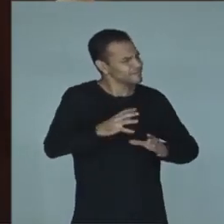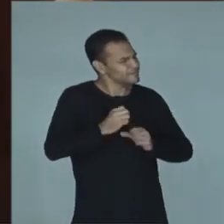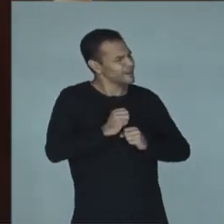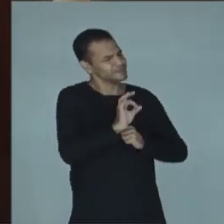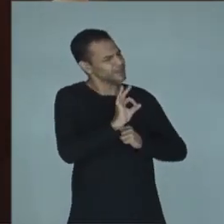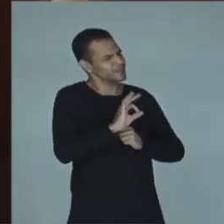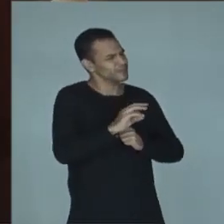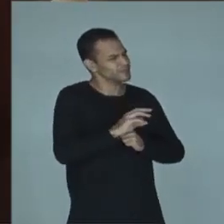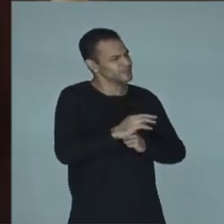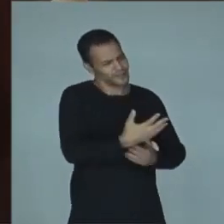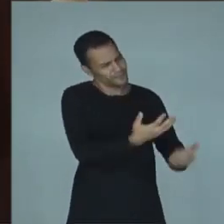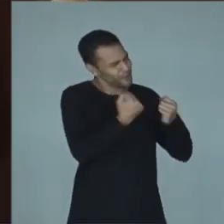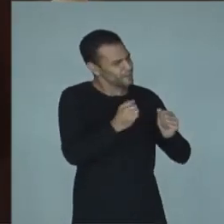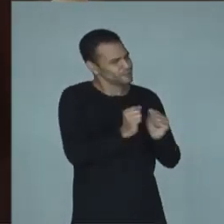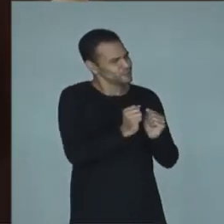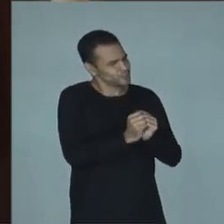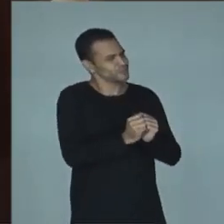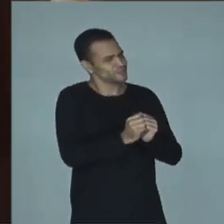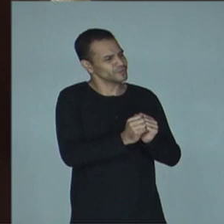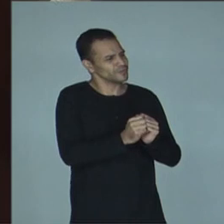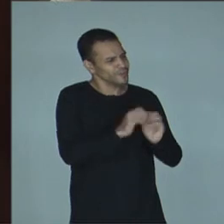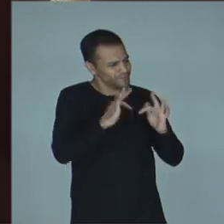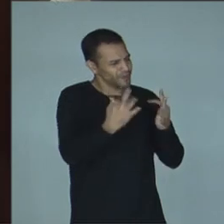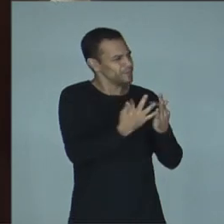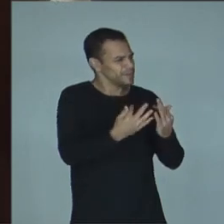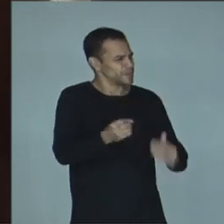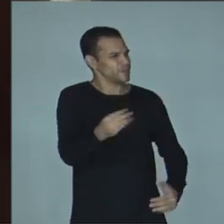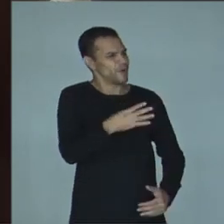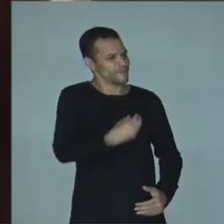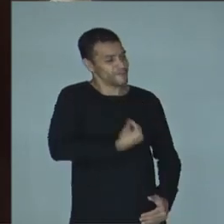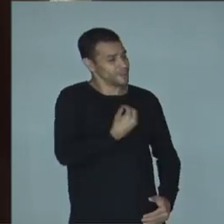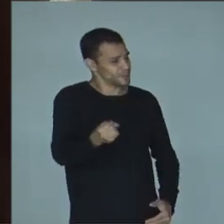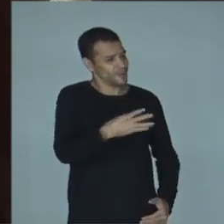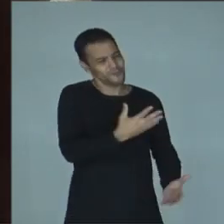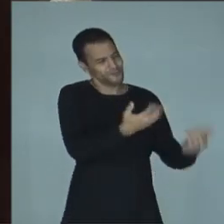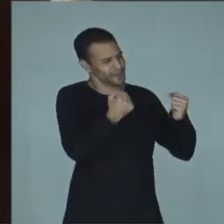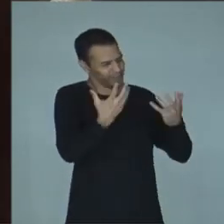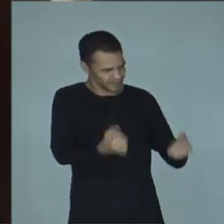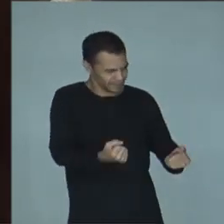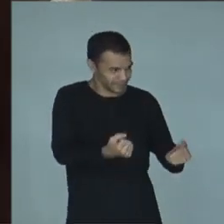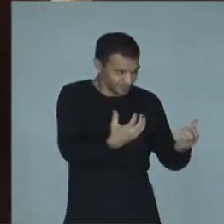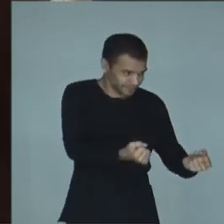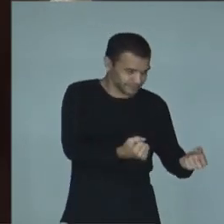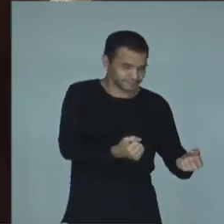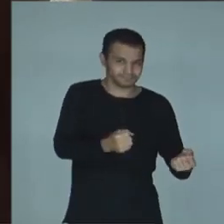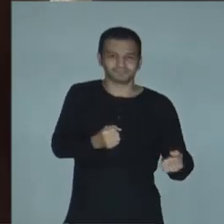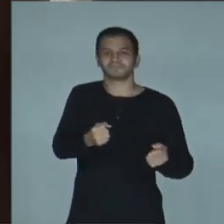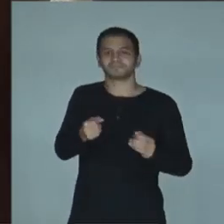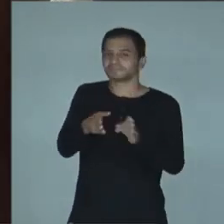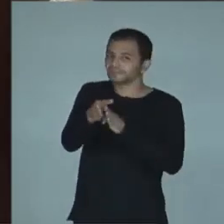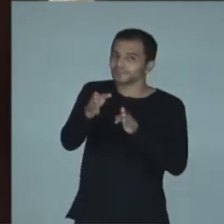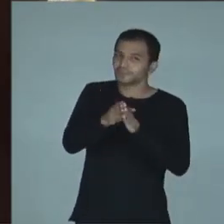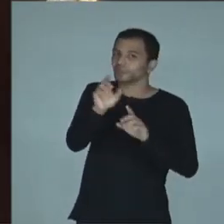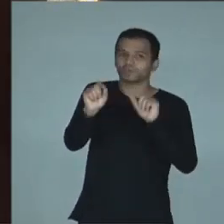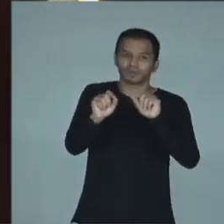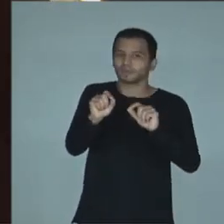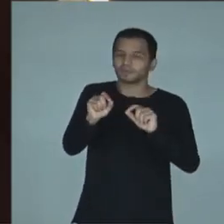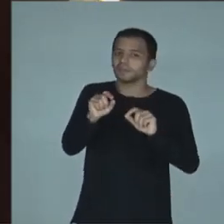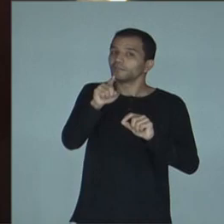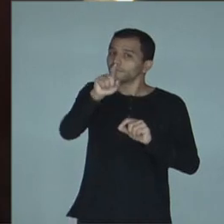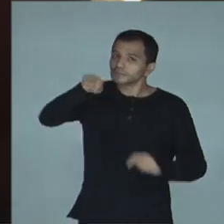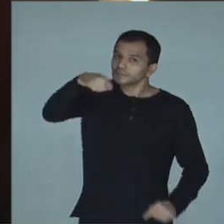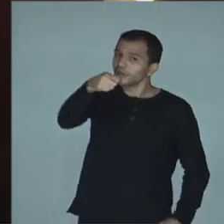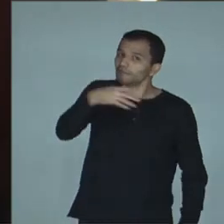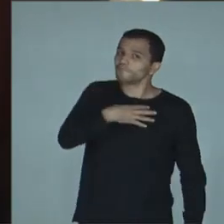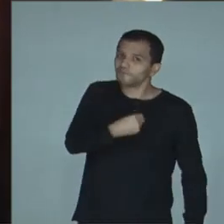vão viver uma vida nova como família a Deus que restaurar o filho que tá dentro da